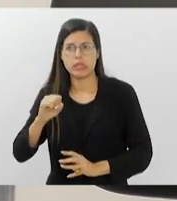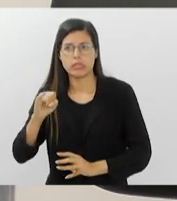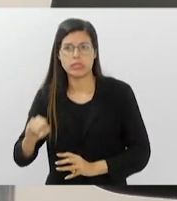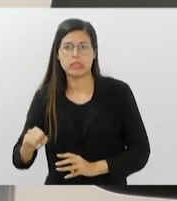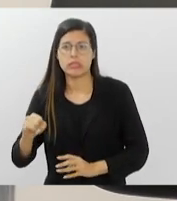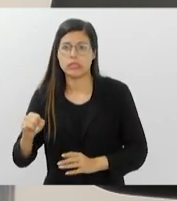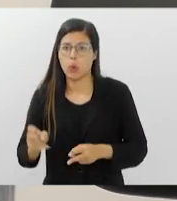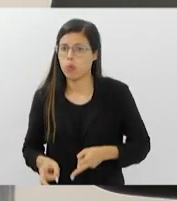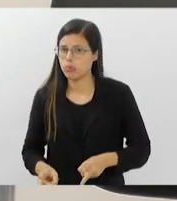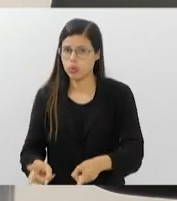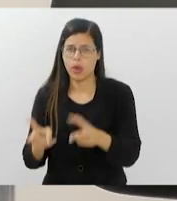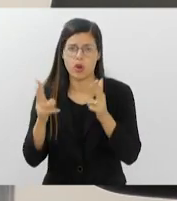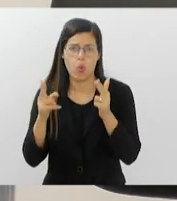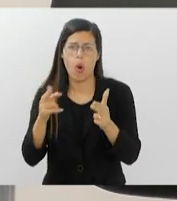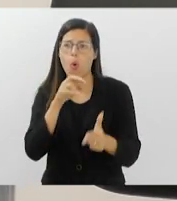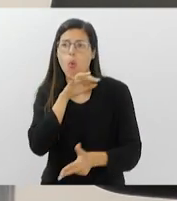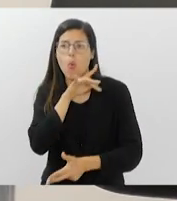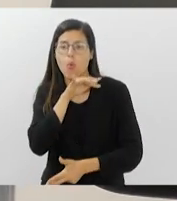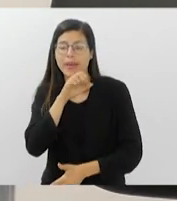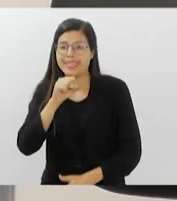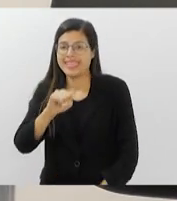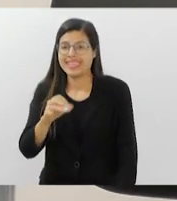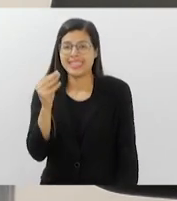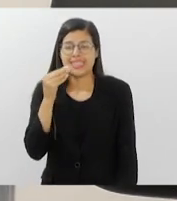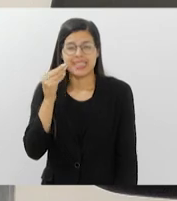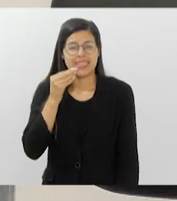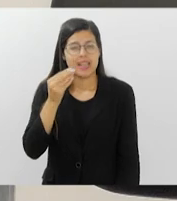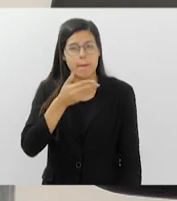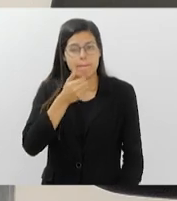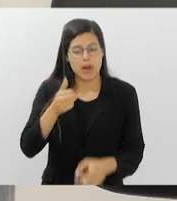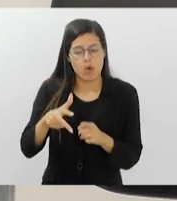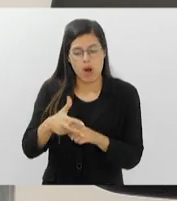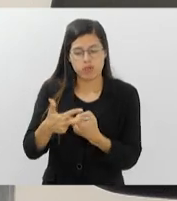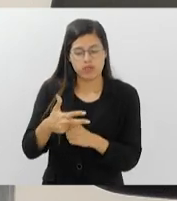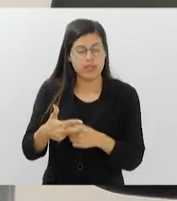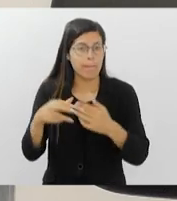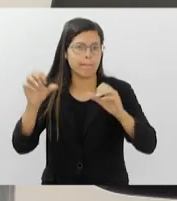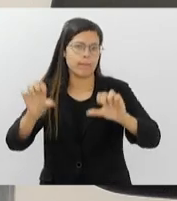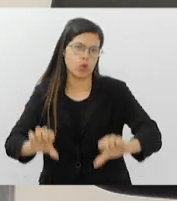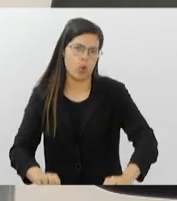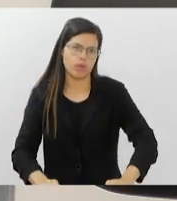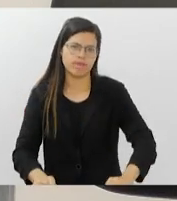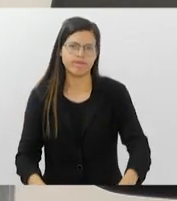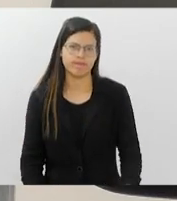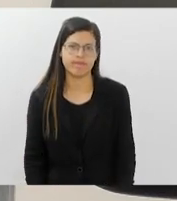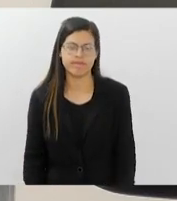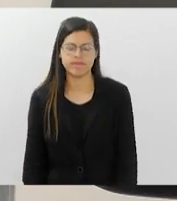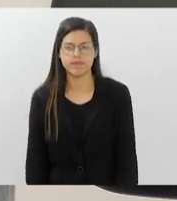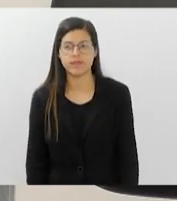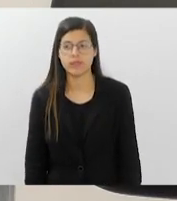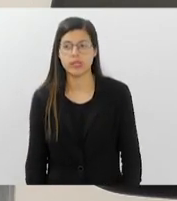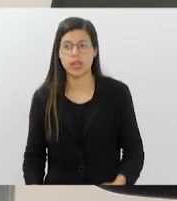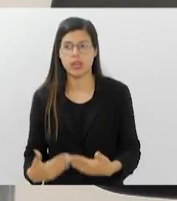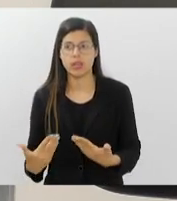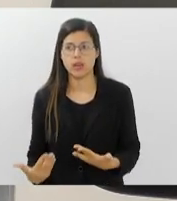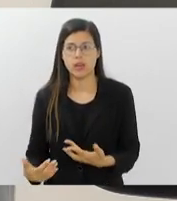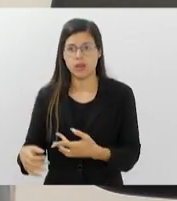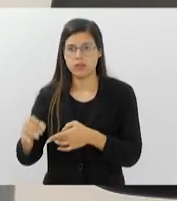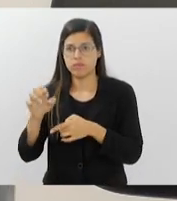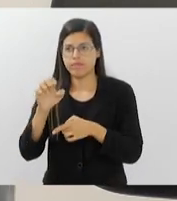ruim e tentar melhorar piora né então esse estado de